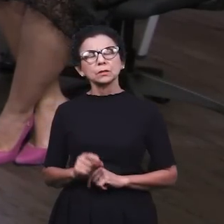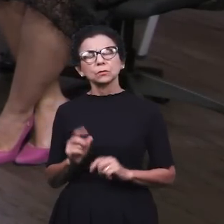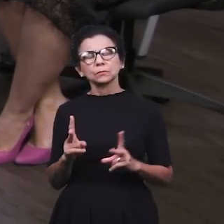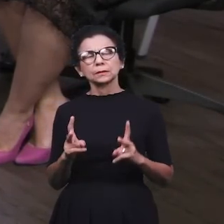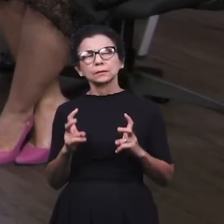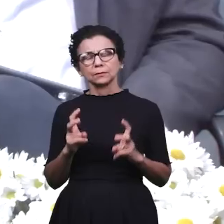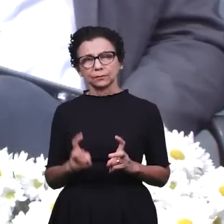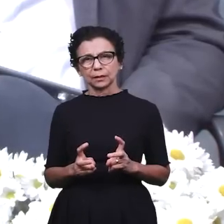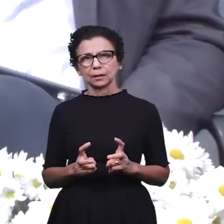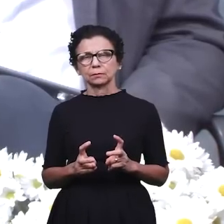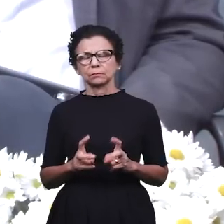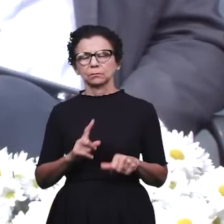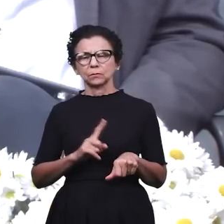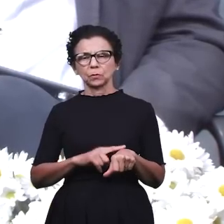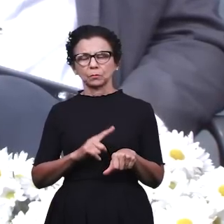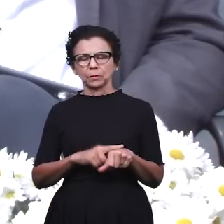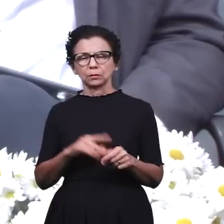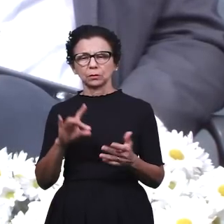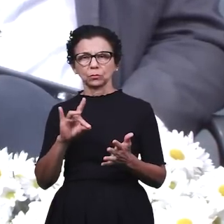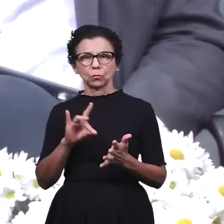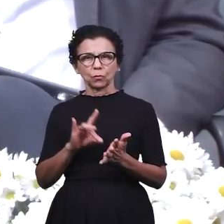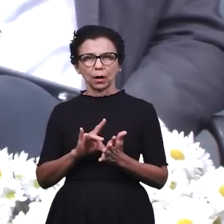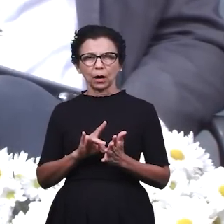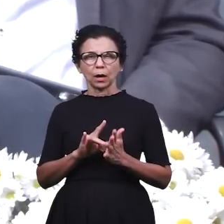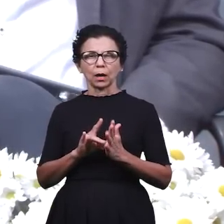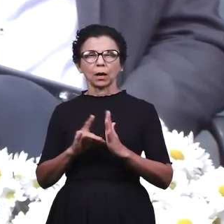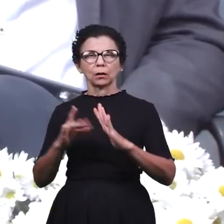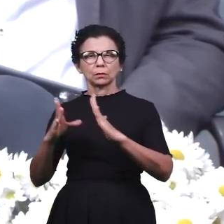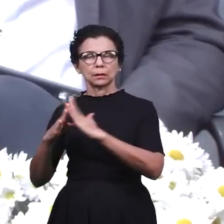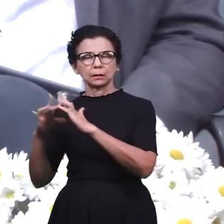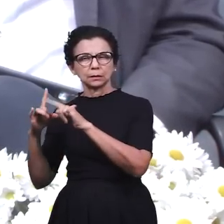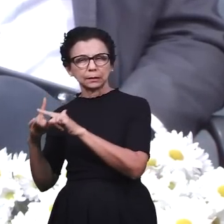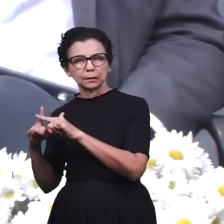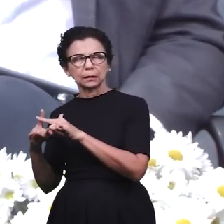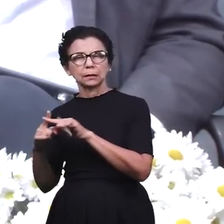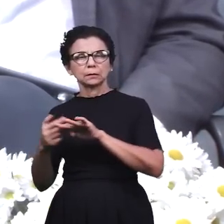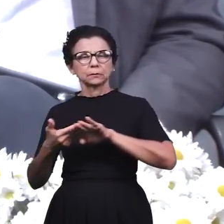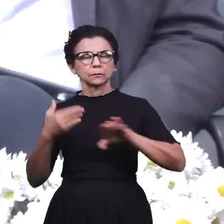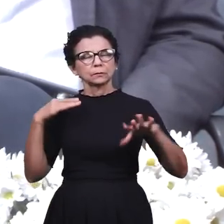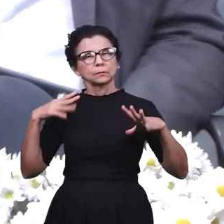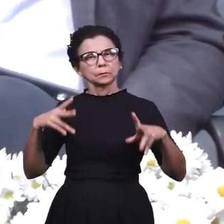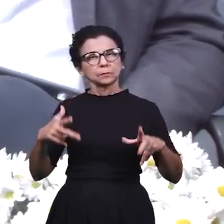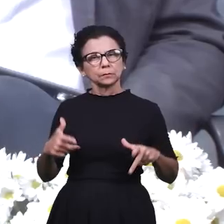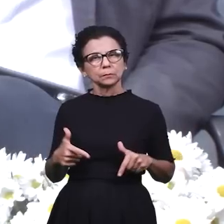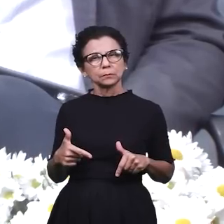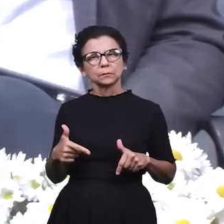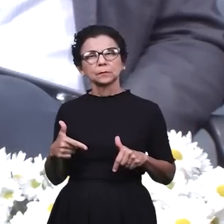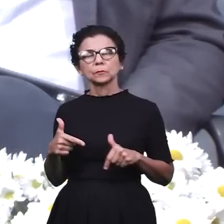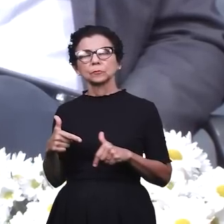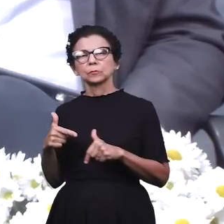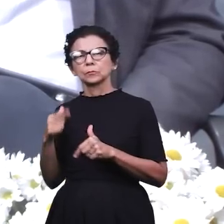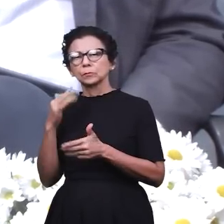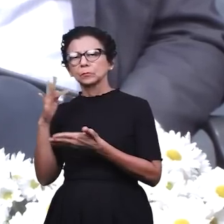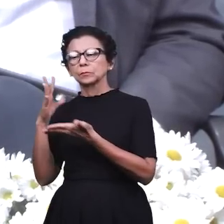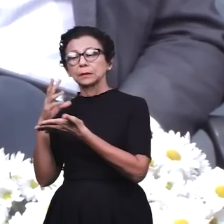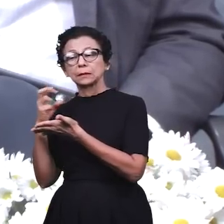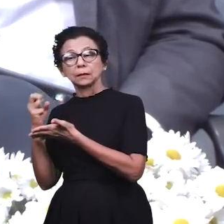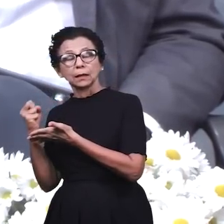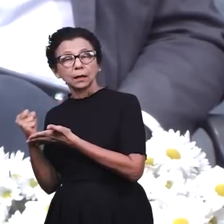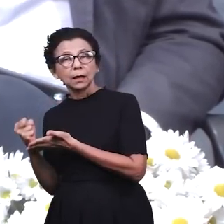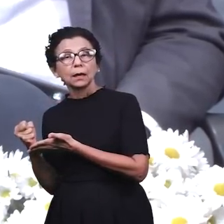nesse momento da história da igreja, né, no preparo da igreja para o arrebatamento, a